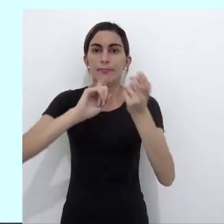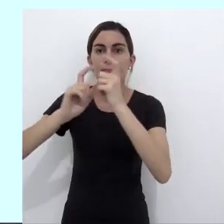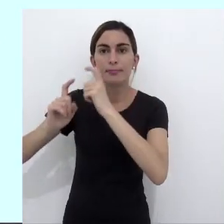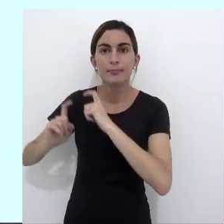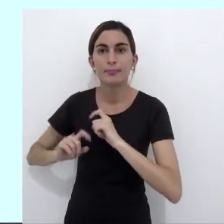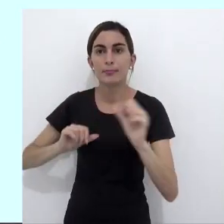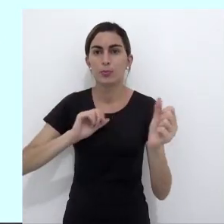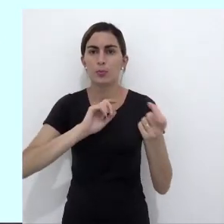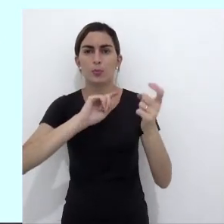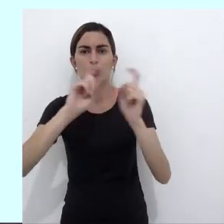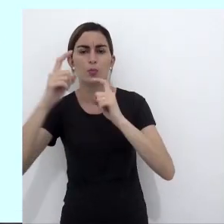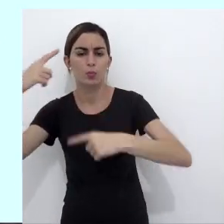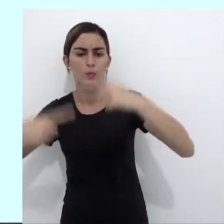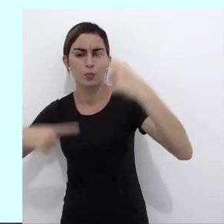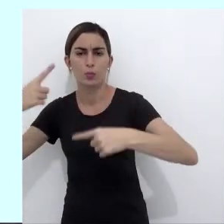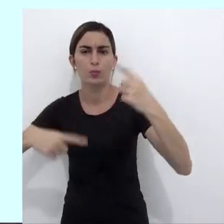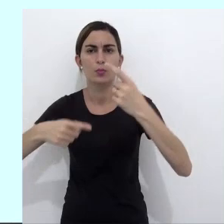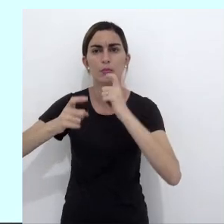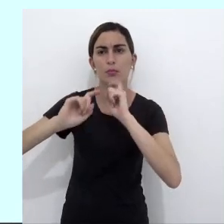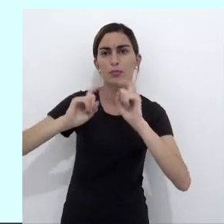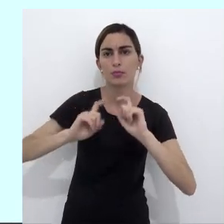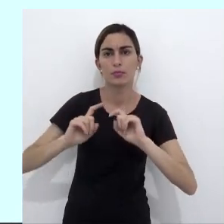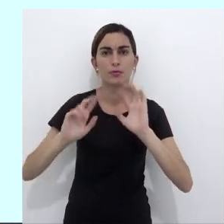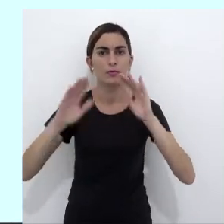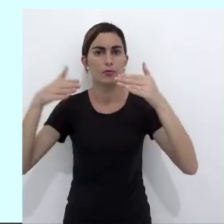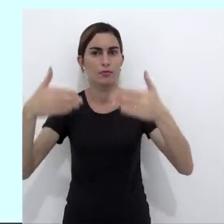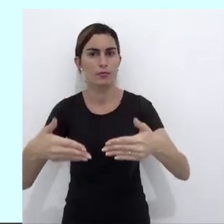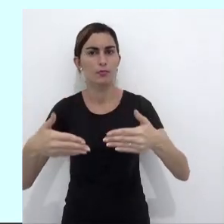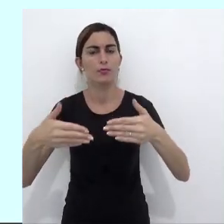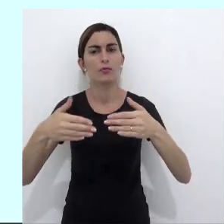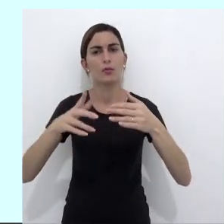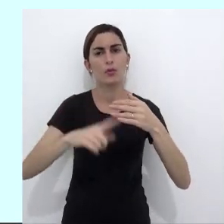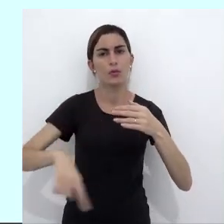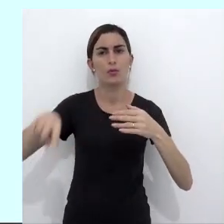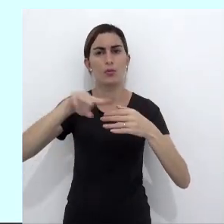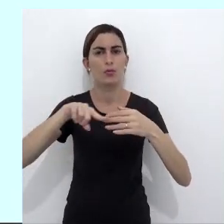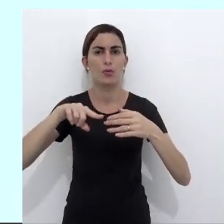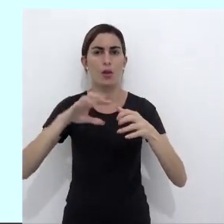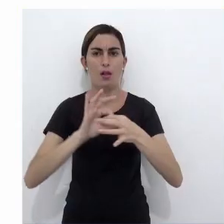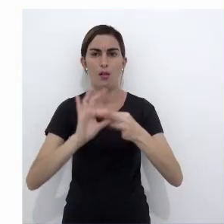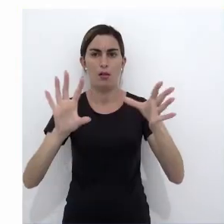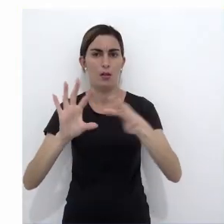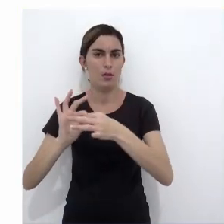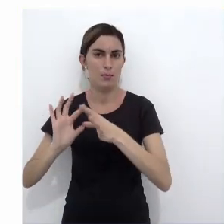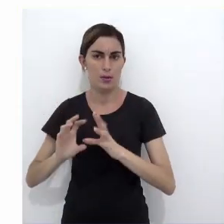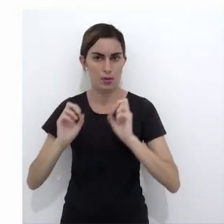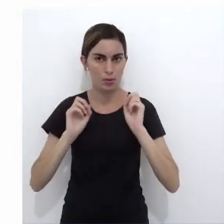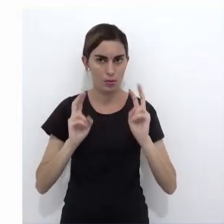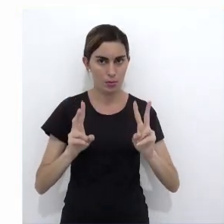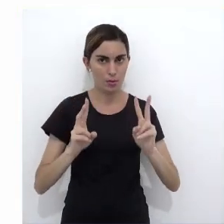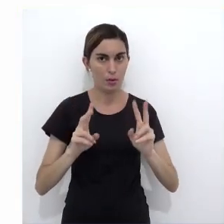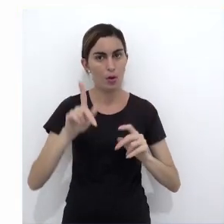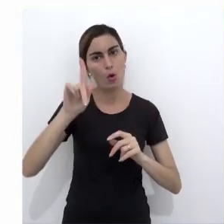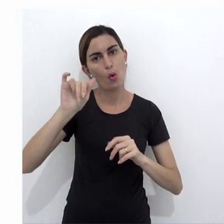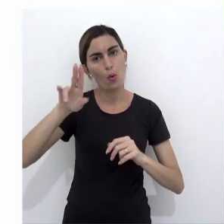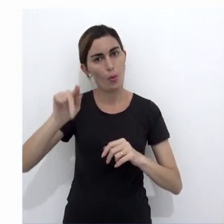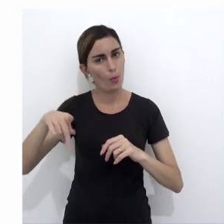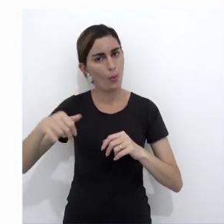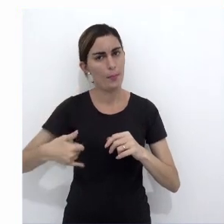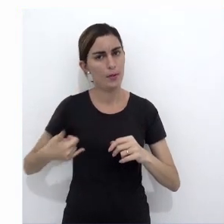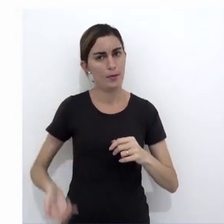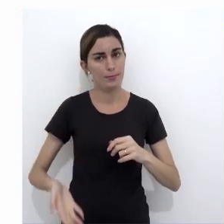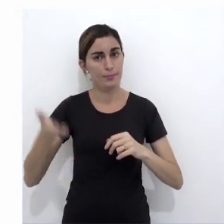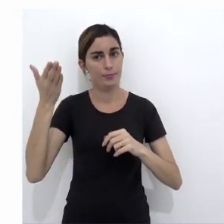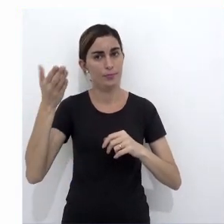articulação, de uma transação política relacionada aos liberais. Ok? O golpe da maioridade fez